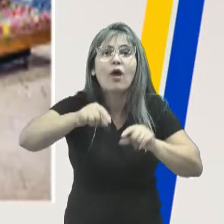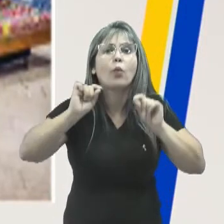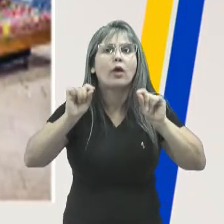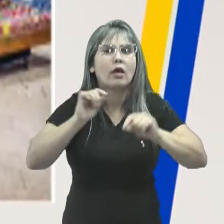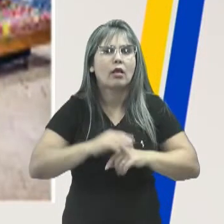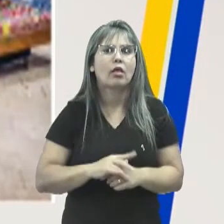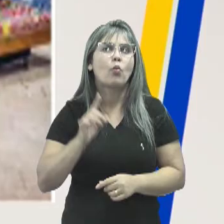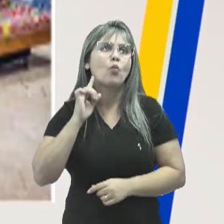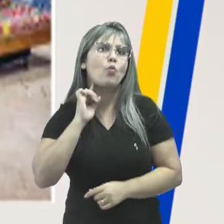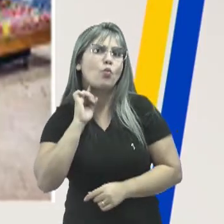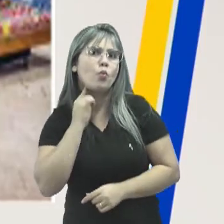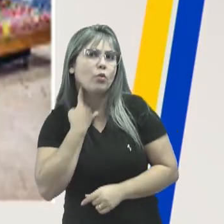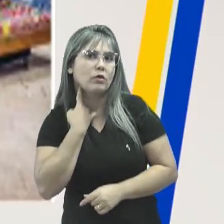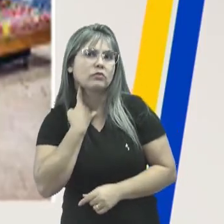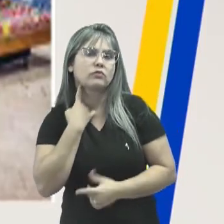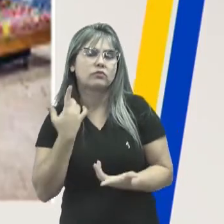você